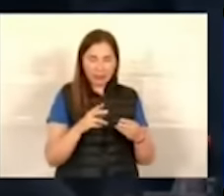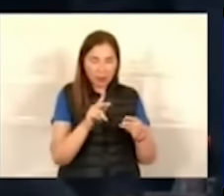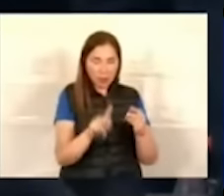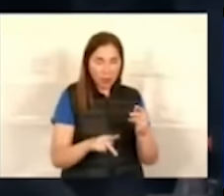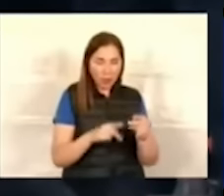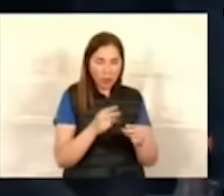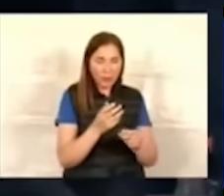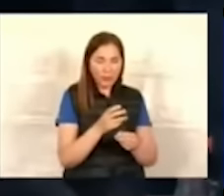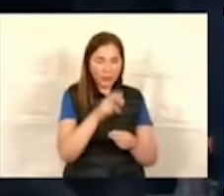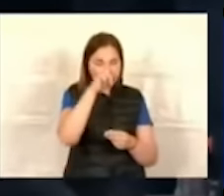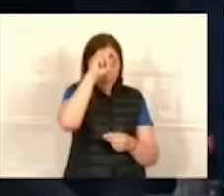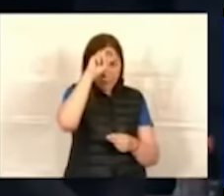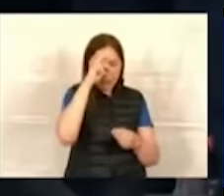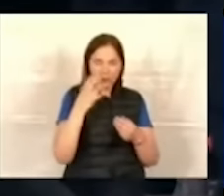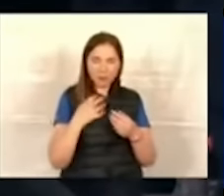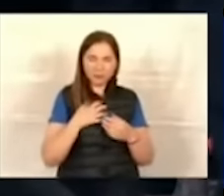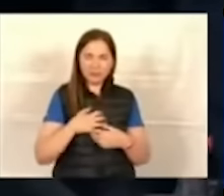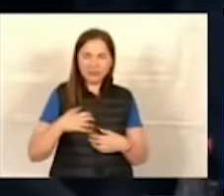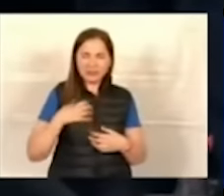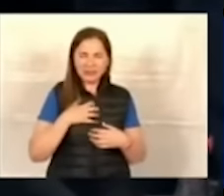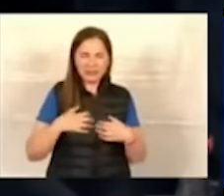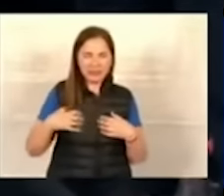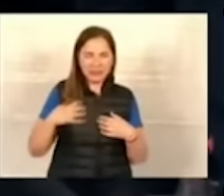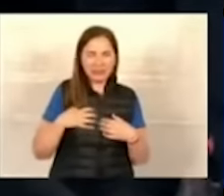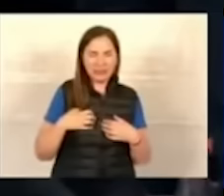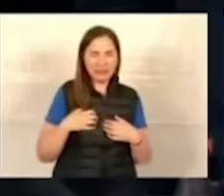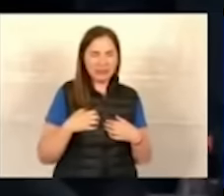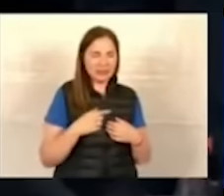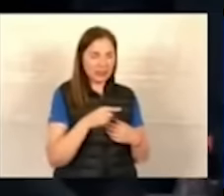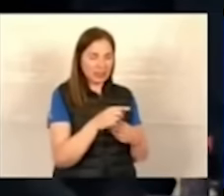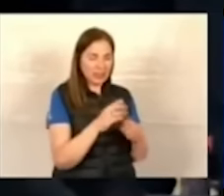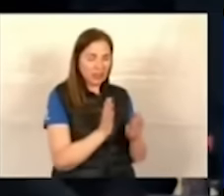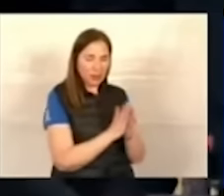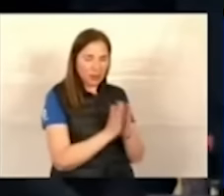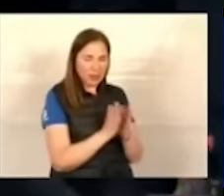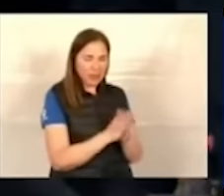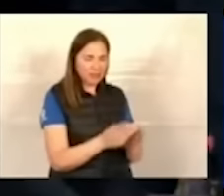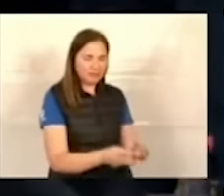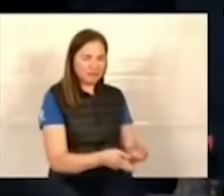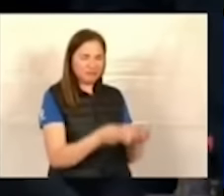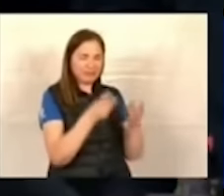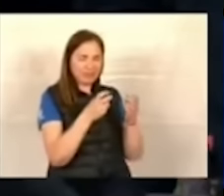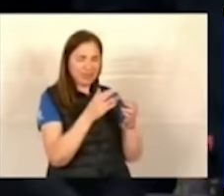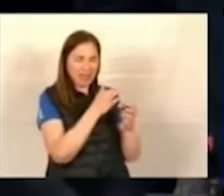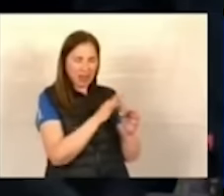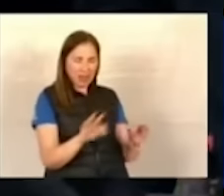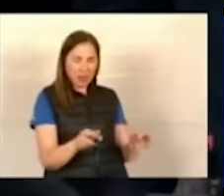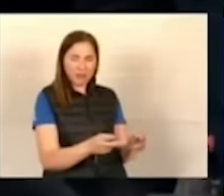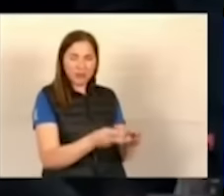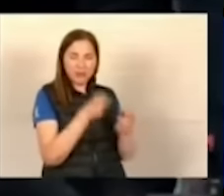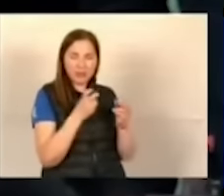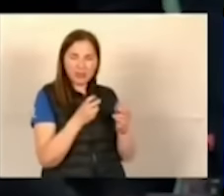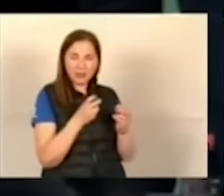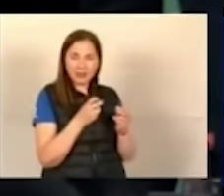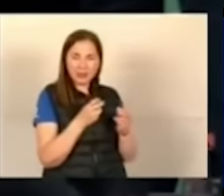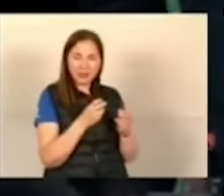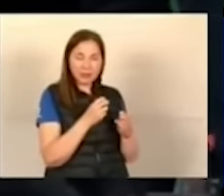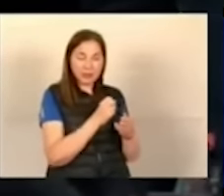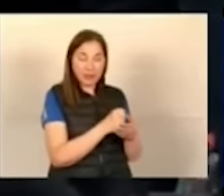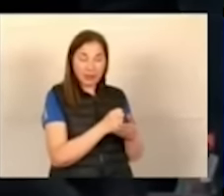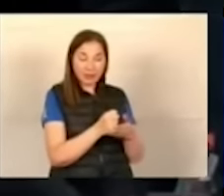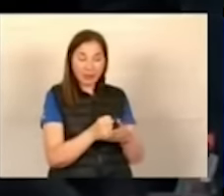no Egito eu tô ouvindo seu clamor eu tô sentindo as suas dores eu vou te levar a